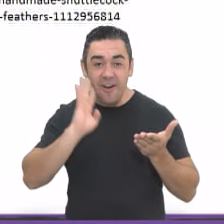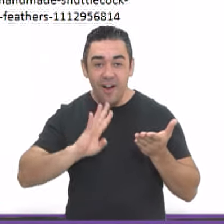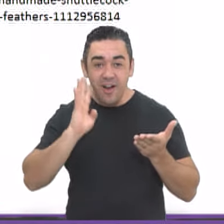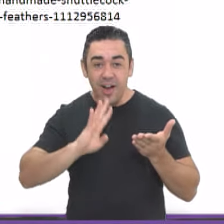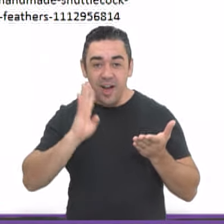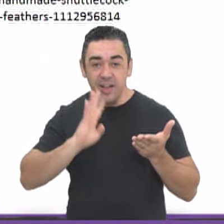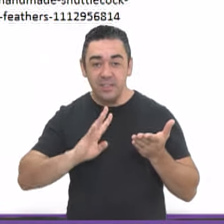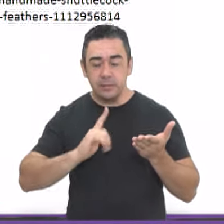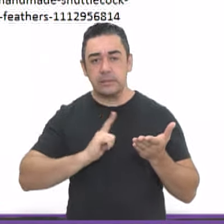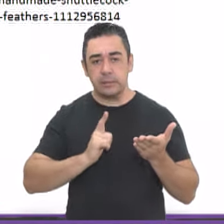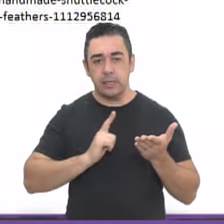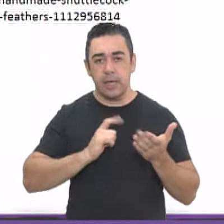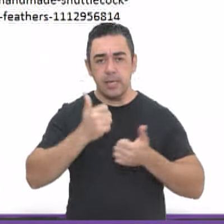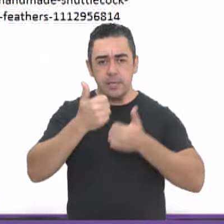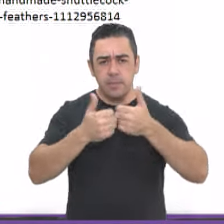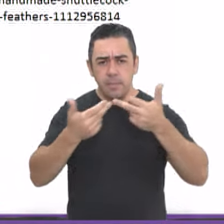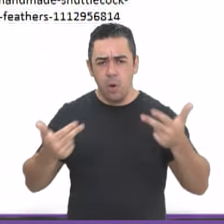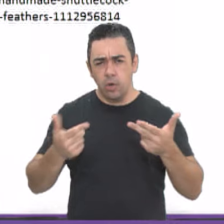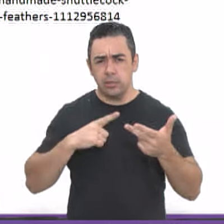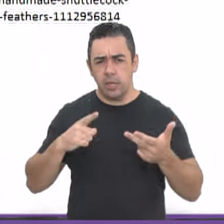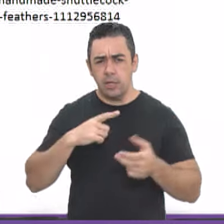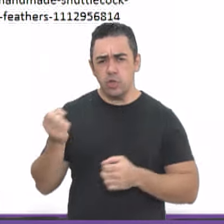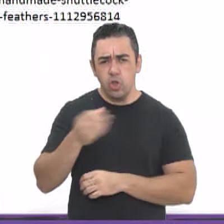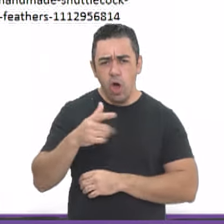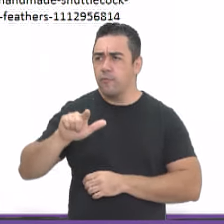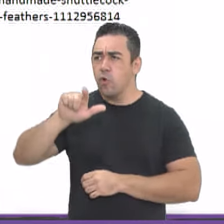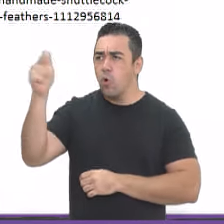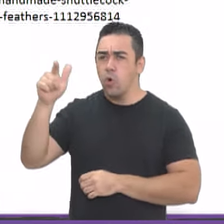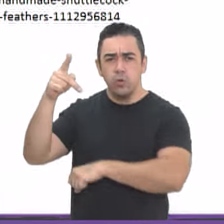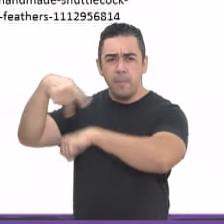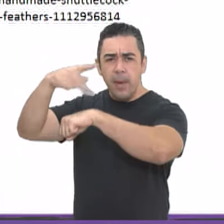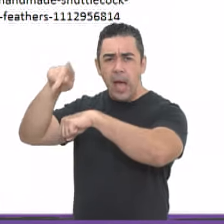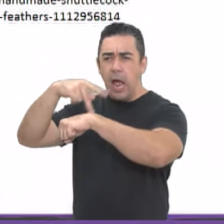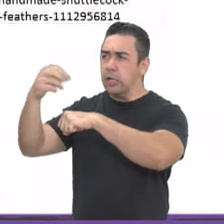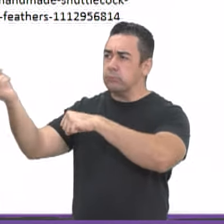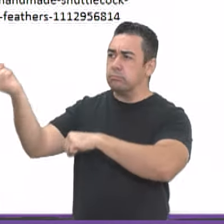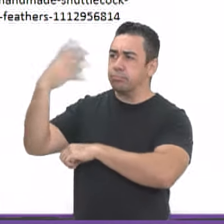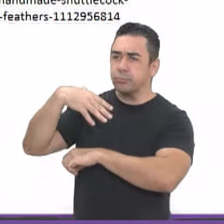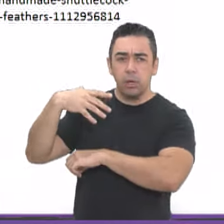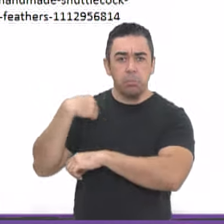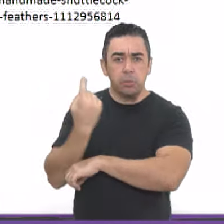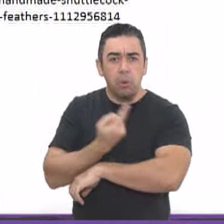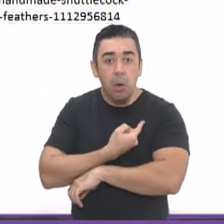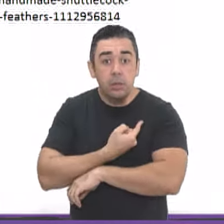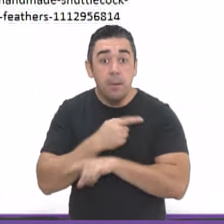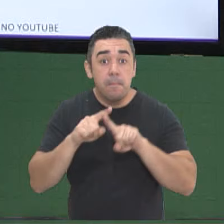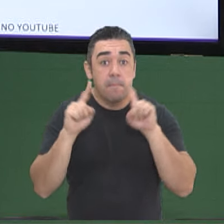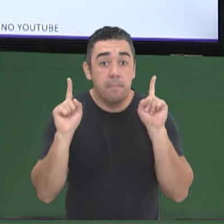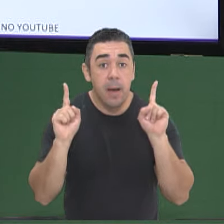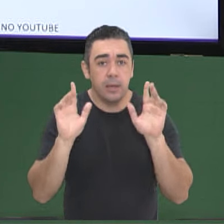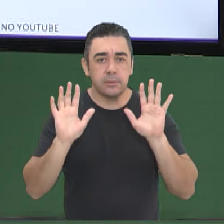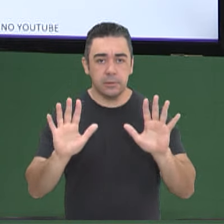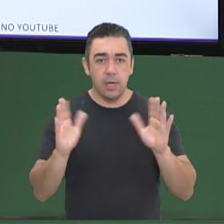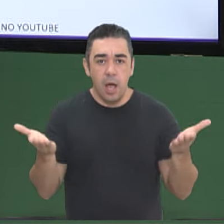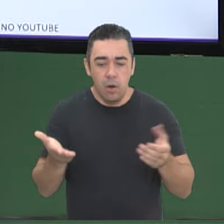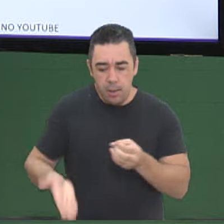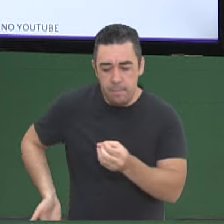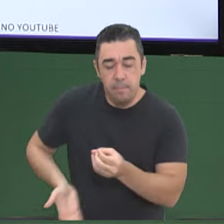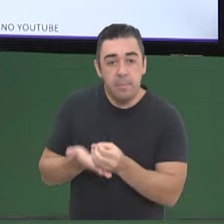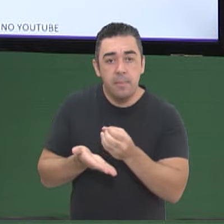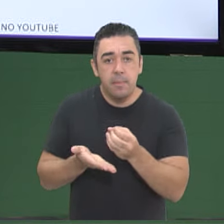muitas modalidades vêm por aí, né, dos outros países, muitas vezes da Europa, mas que a